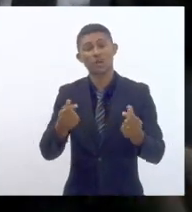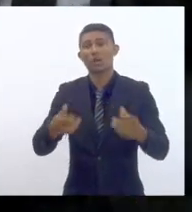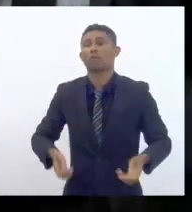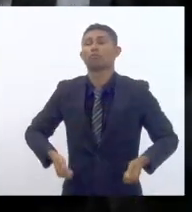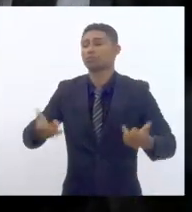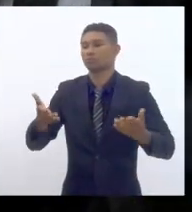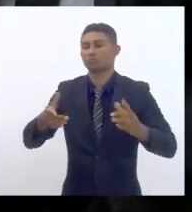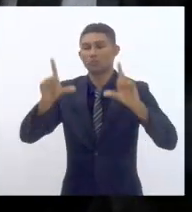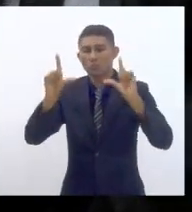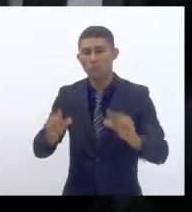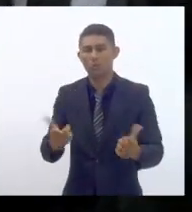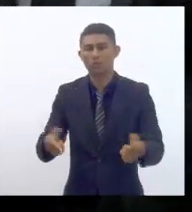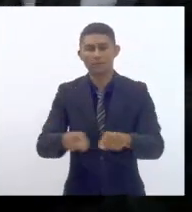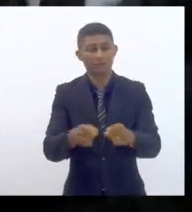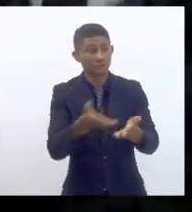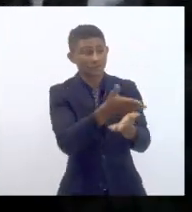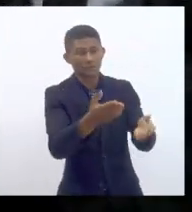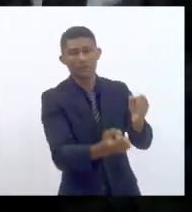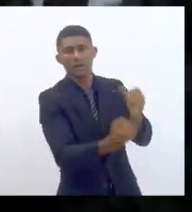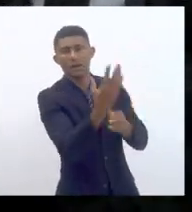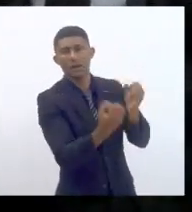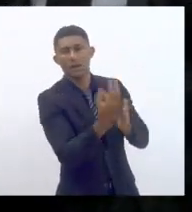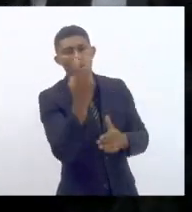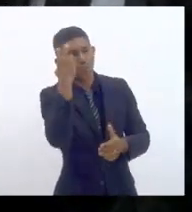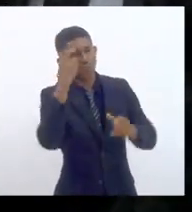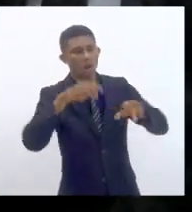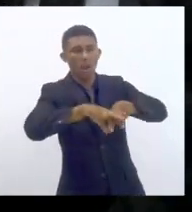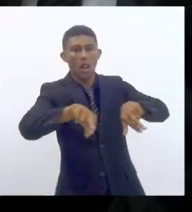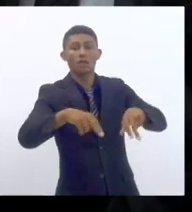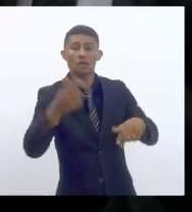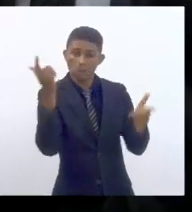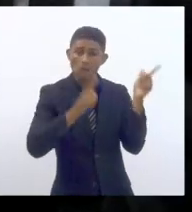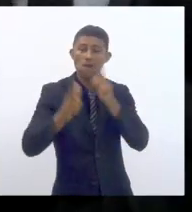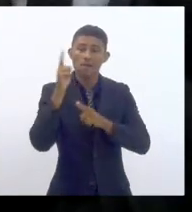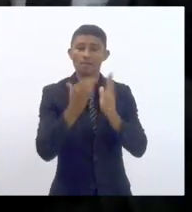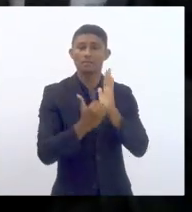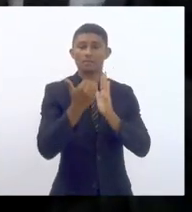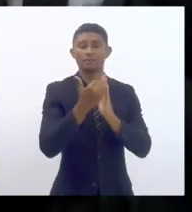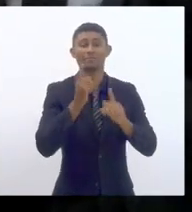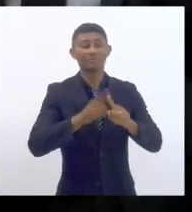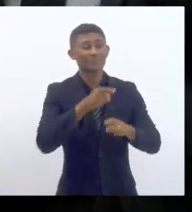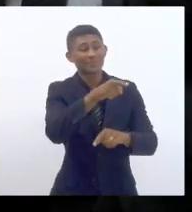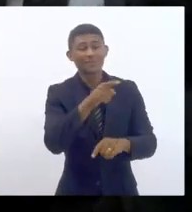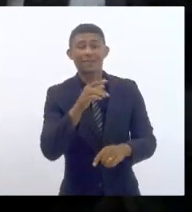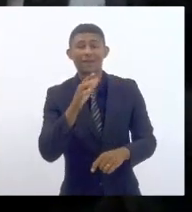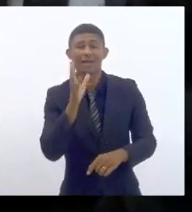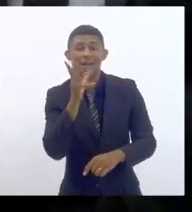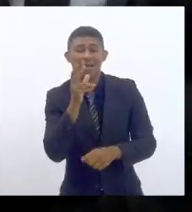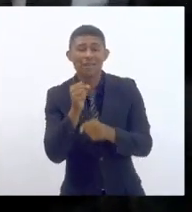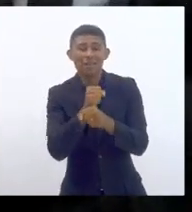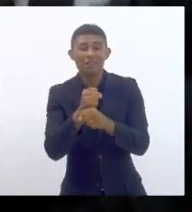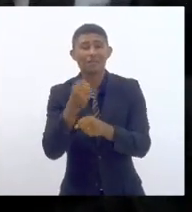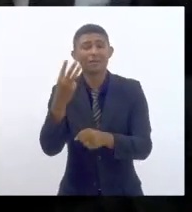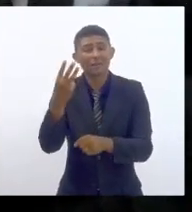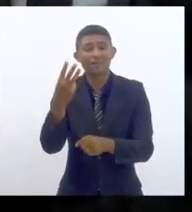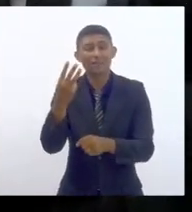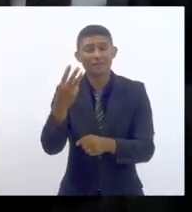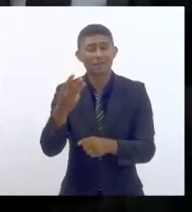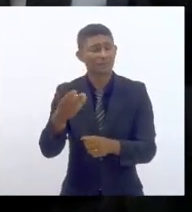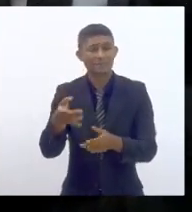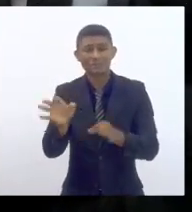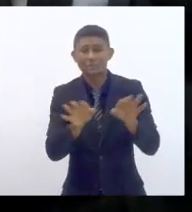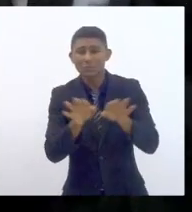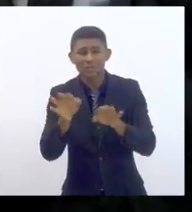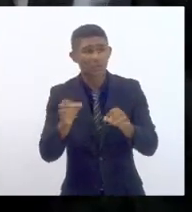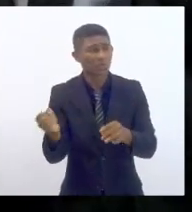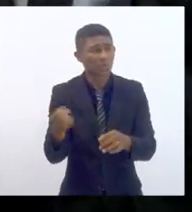culturais vão poder produzir mais, porque o sujeitinho que ficava 3 anos para ganhar o carimbo, nesses 3 anos não podia fazer nenhum projeto novo. A gente